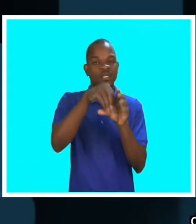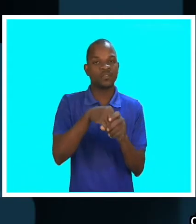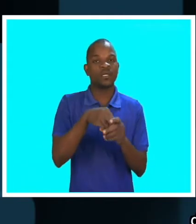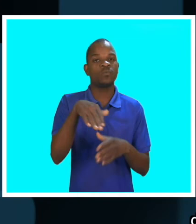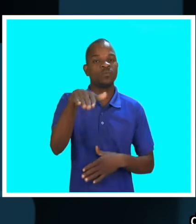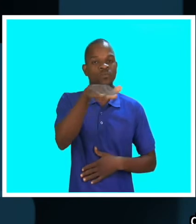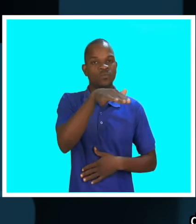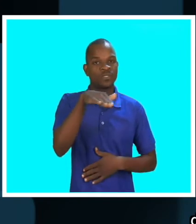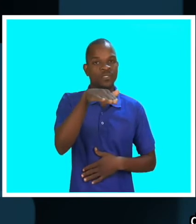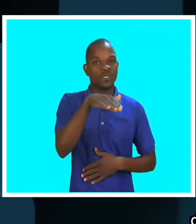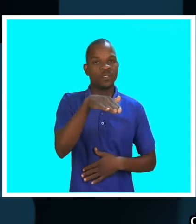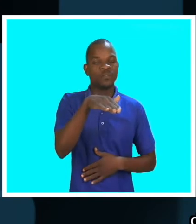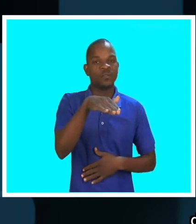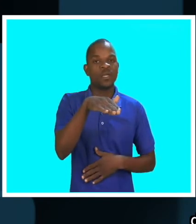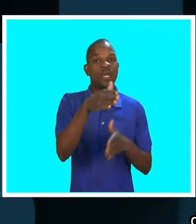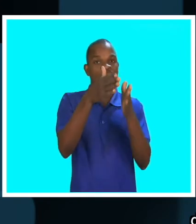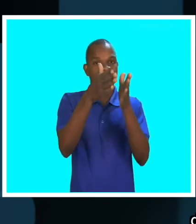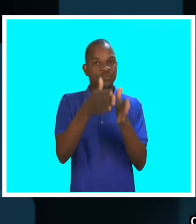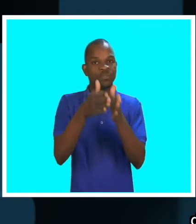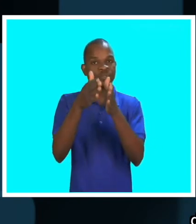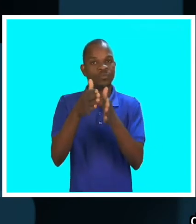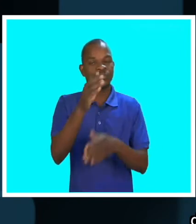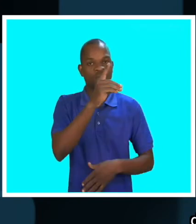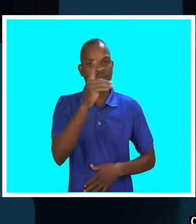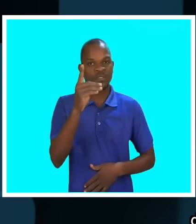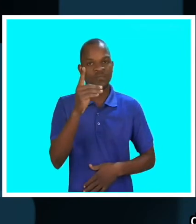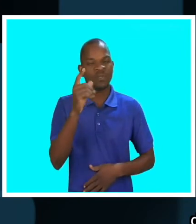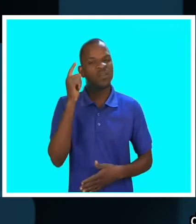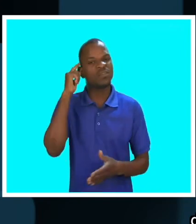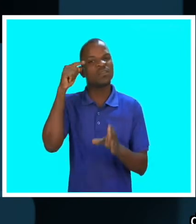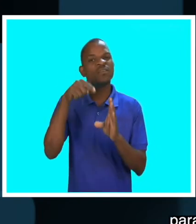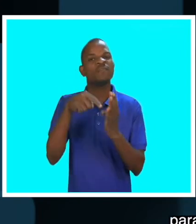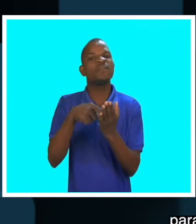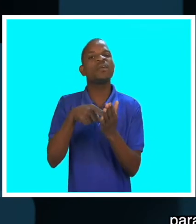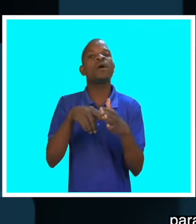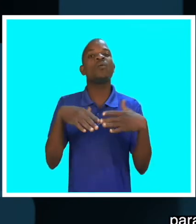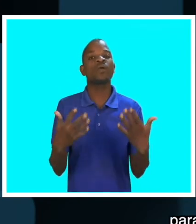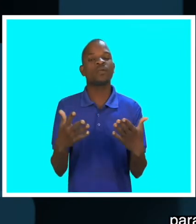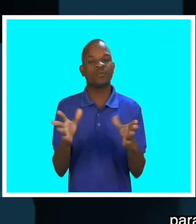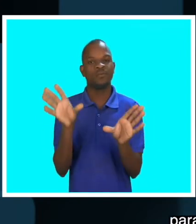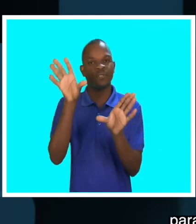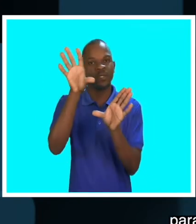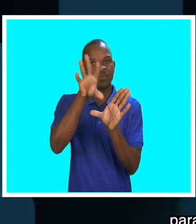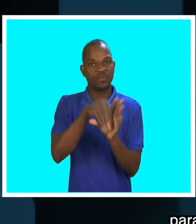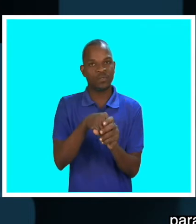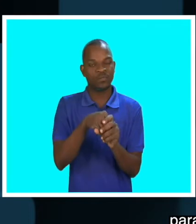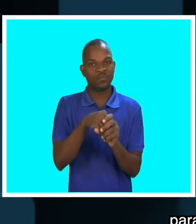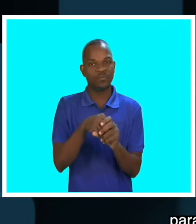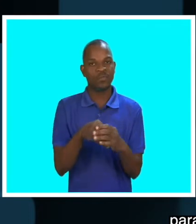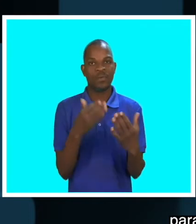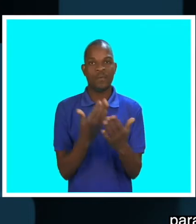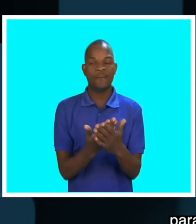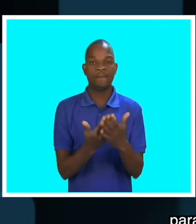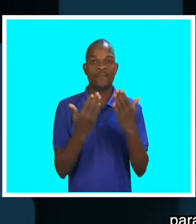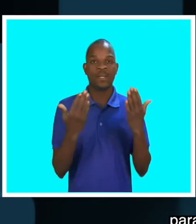dessa camada social, sobretudo já a inclusão, para que